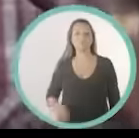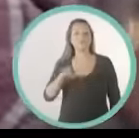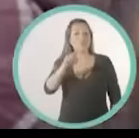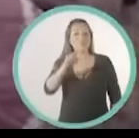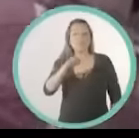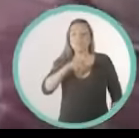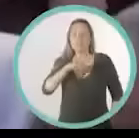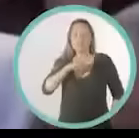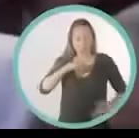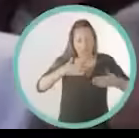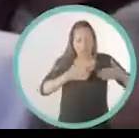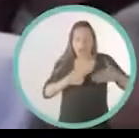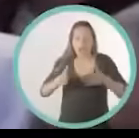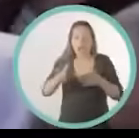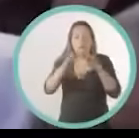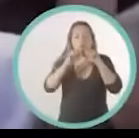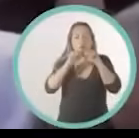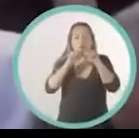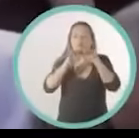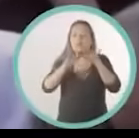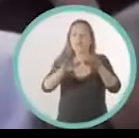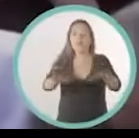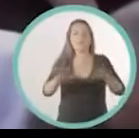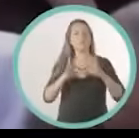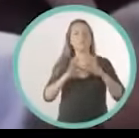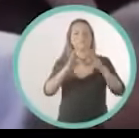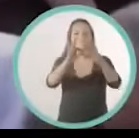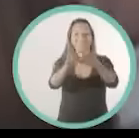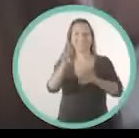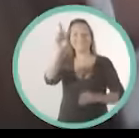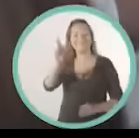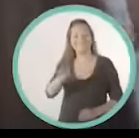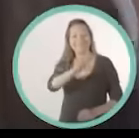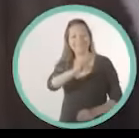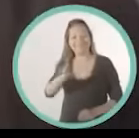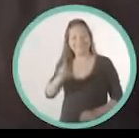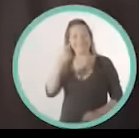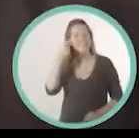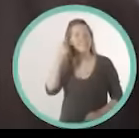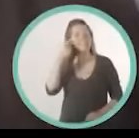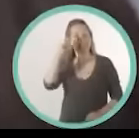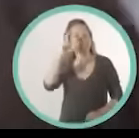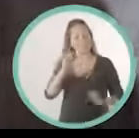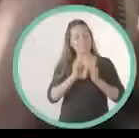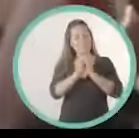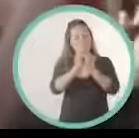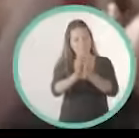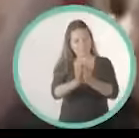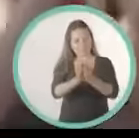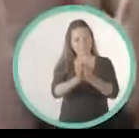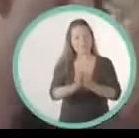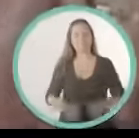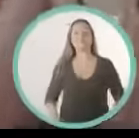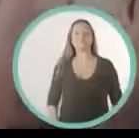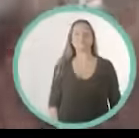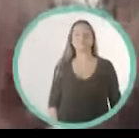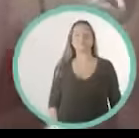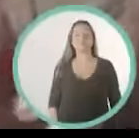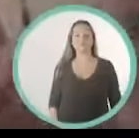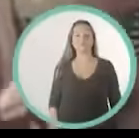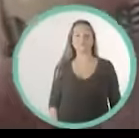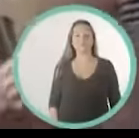Que você tenha todos os caminhos abençoados por todas as religiões diversas. É Freixo 50, estamos com você.